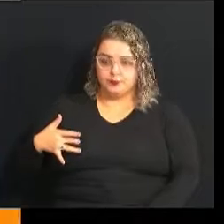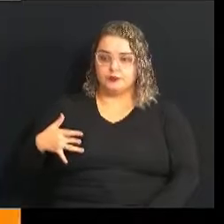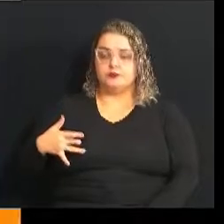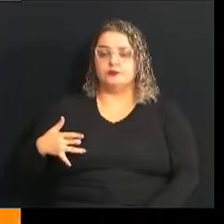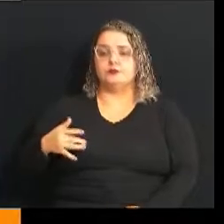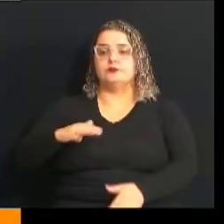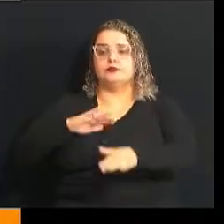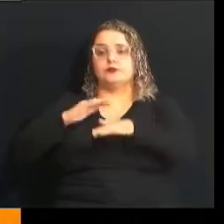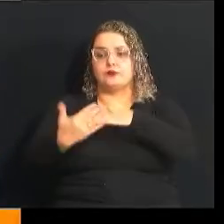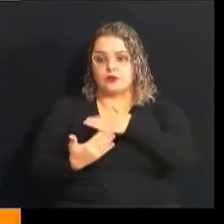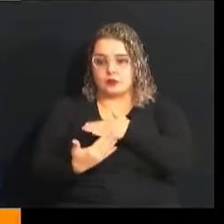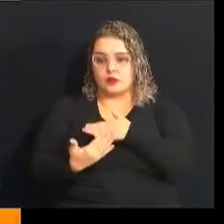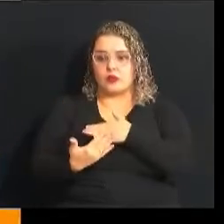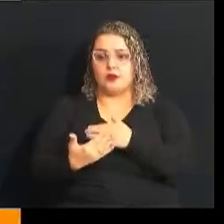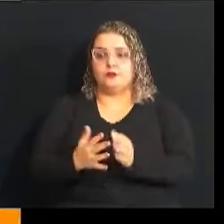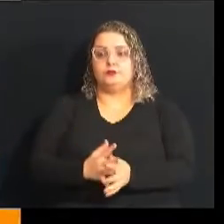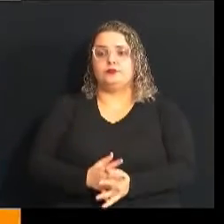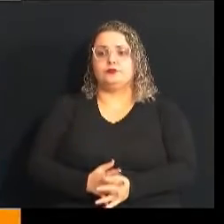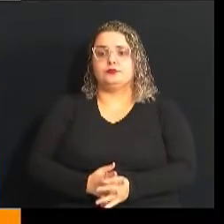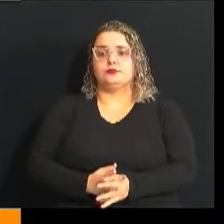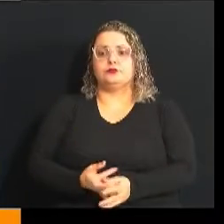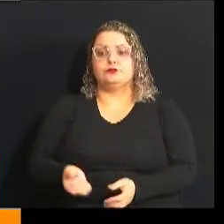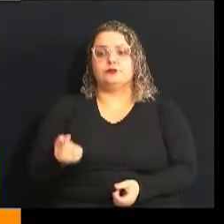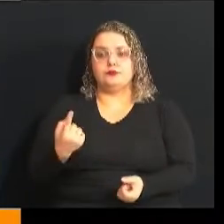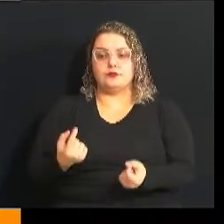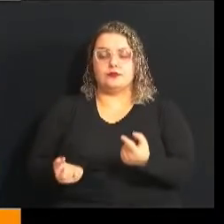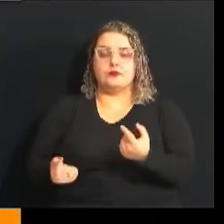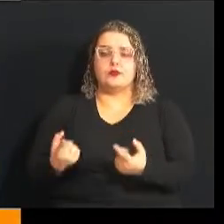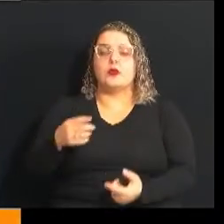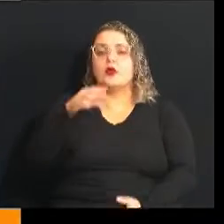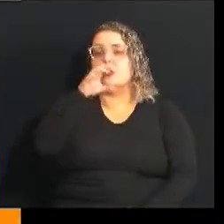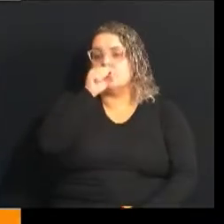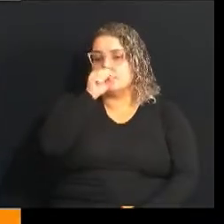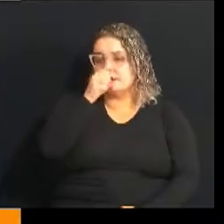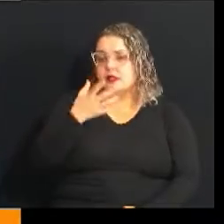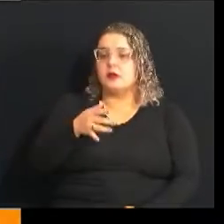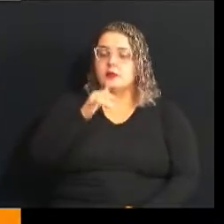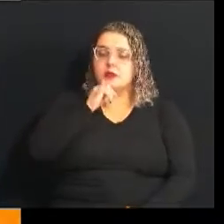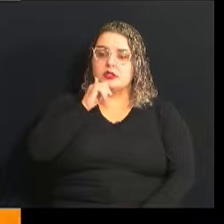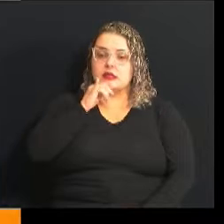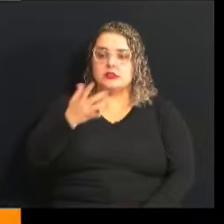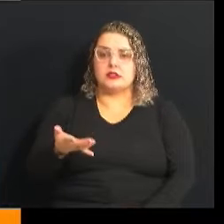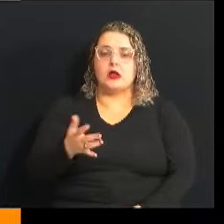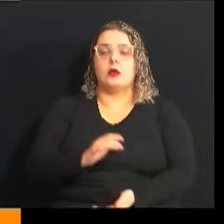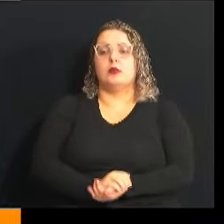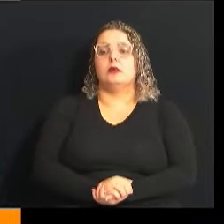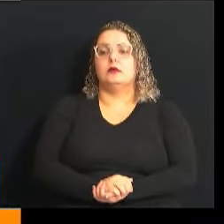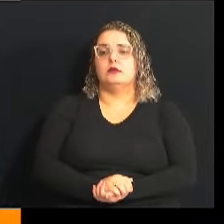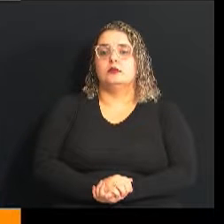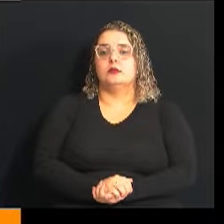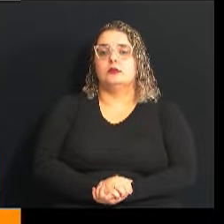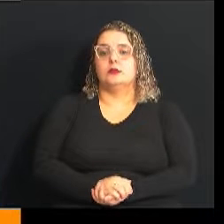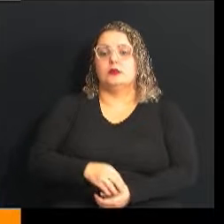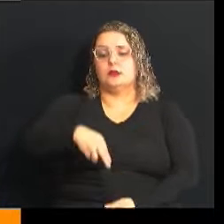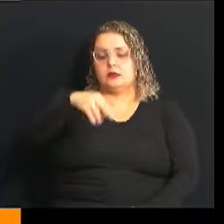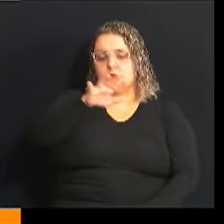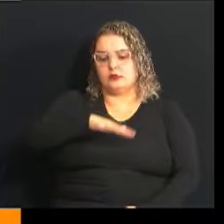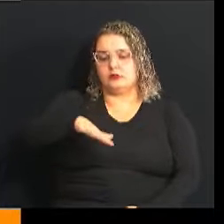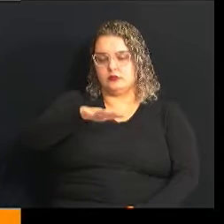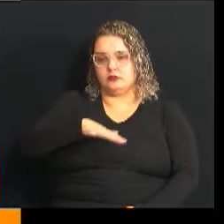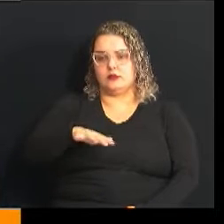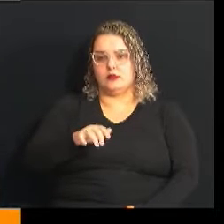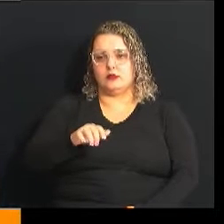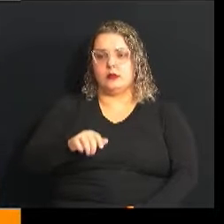temos inclusive alguns que funcionam aos sábados, por exemplo, olha, aqui na região norte, o Jardim Aurélia, além da